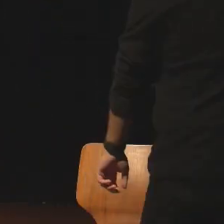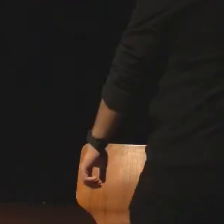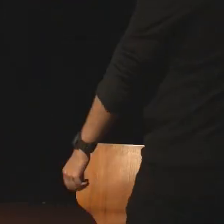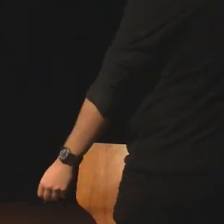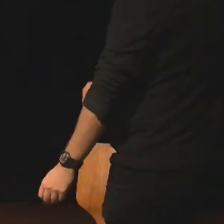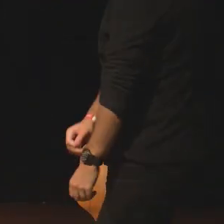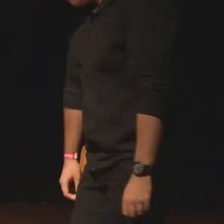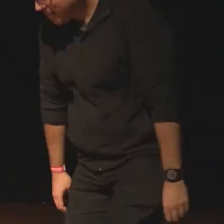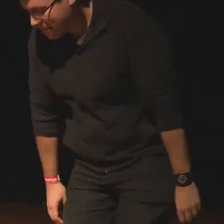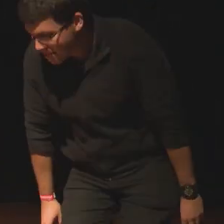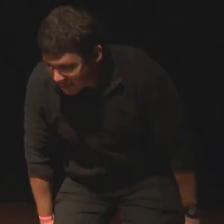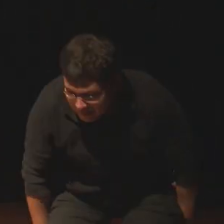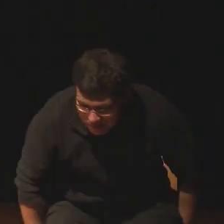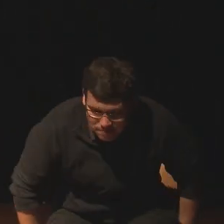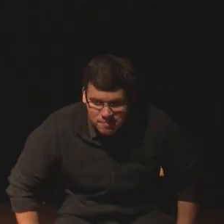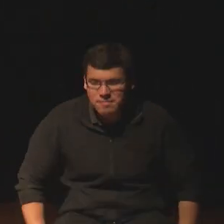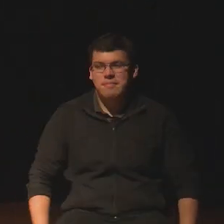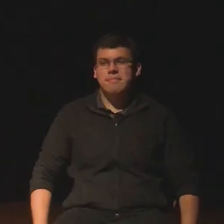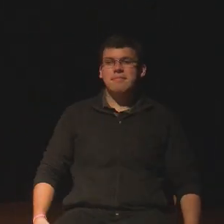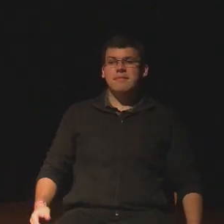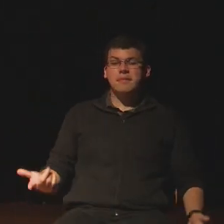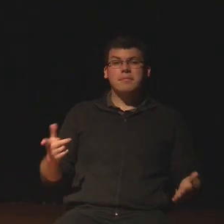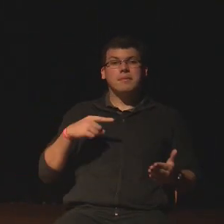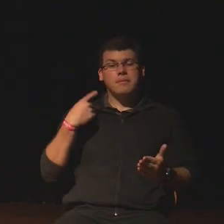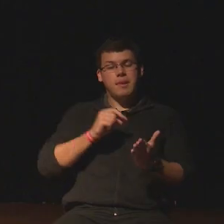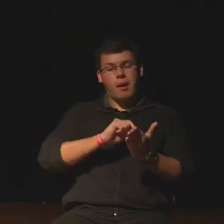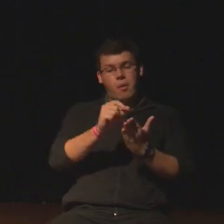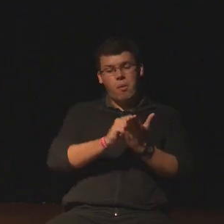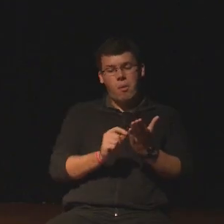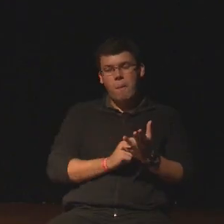tudo. A gente anotou bastante coisa.